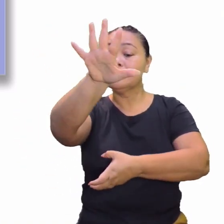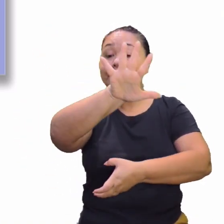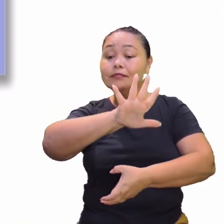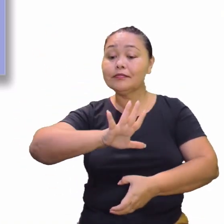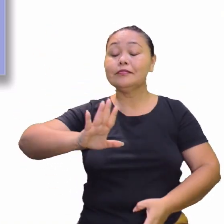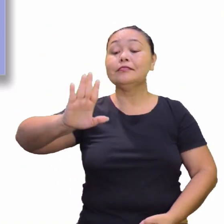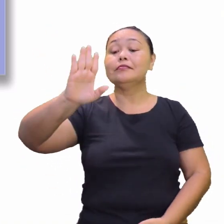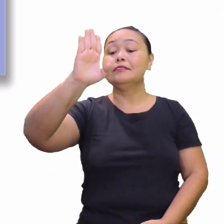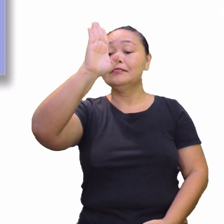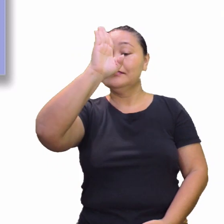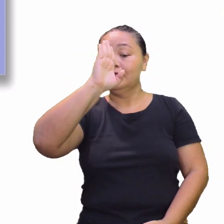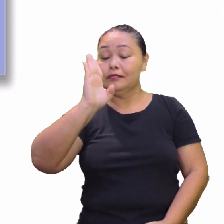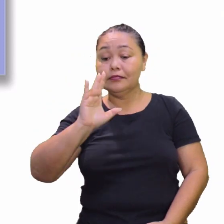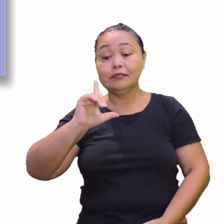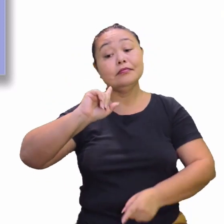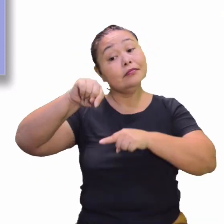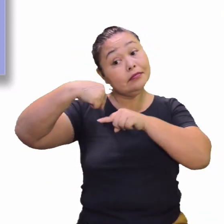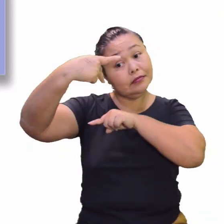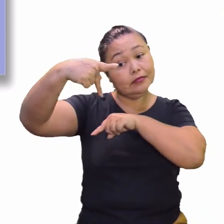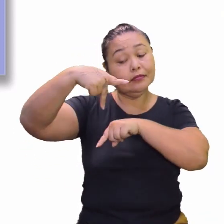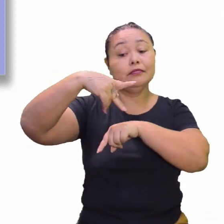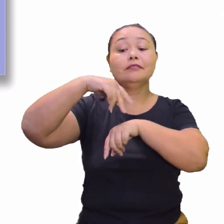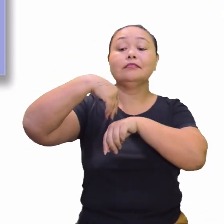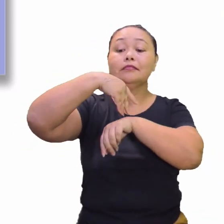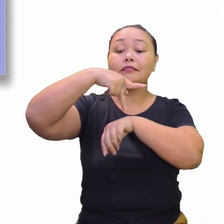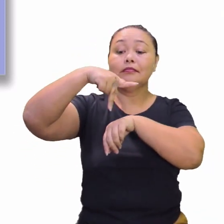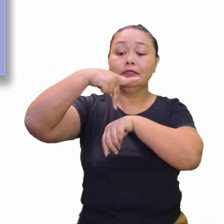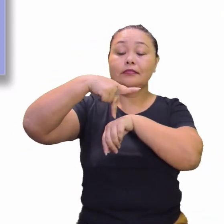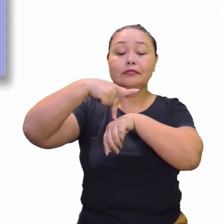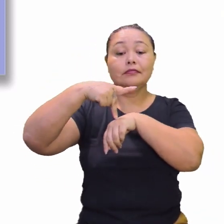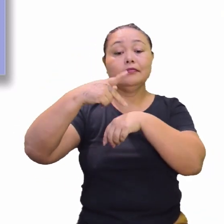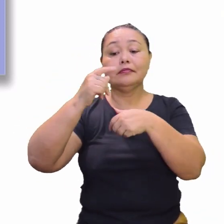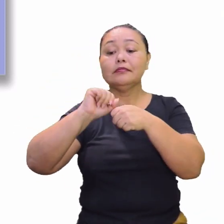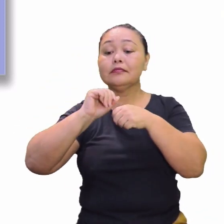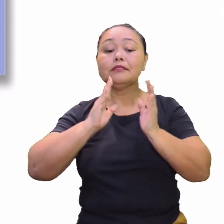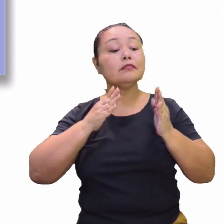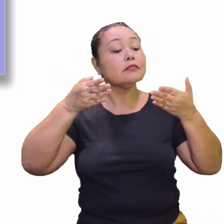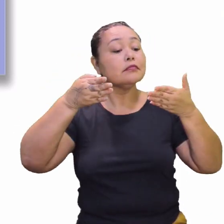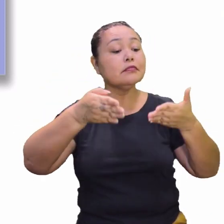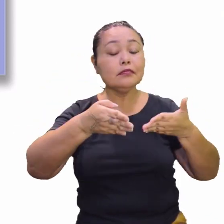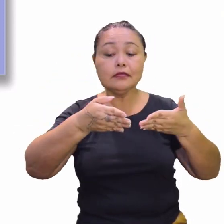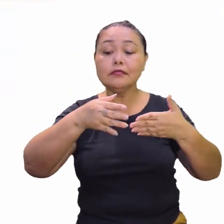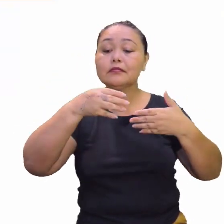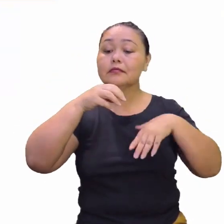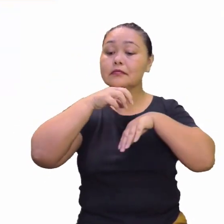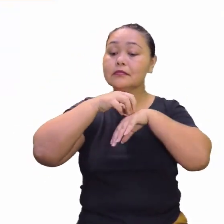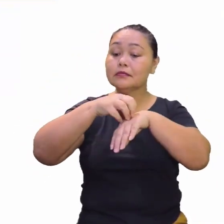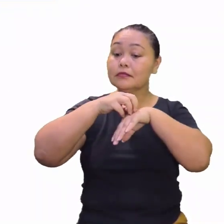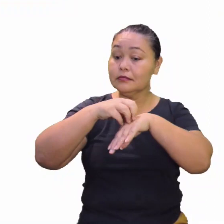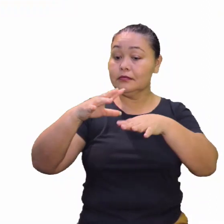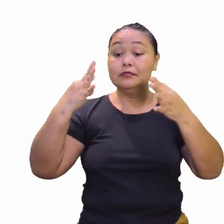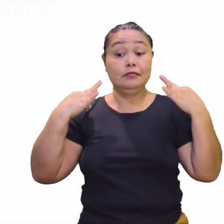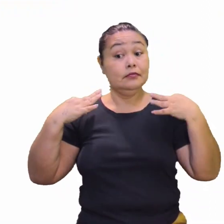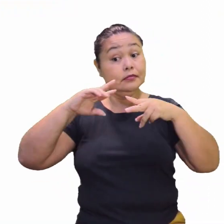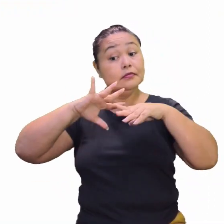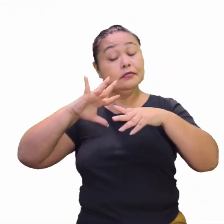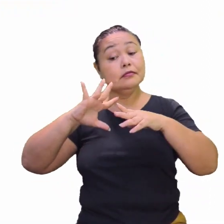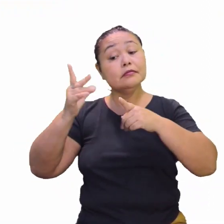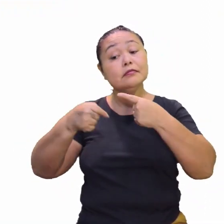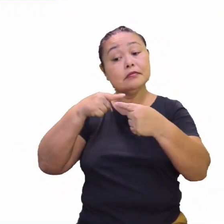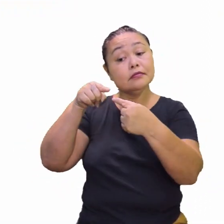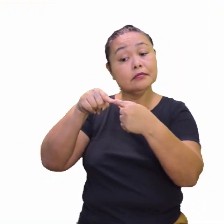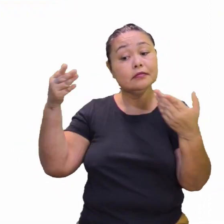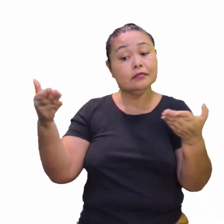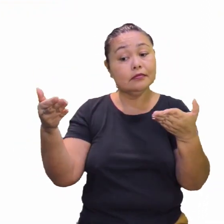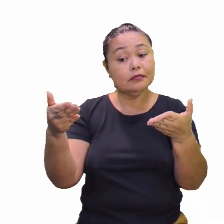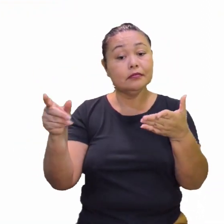nacional, quiçá internacional. Muito bem. Em relação ao turismo. Exato. Então, nossa habilidade da aula